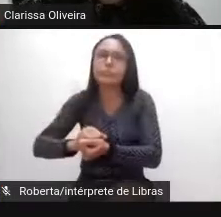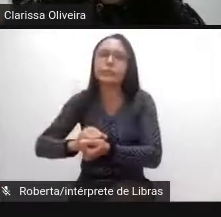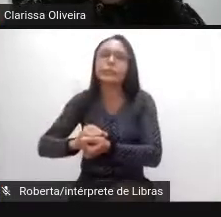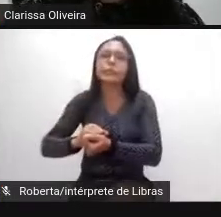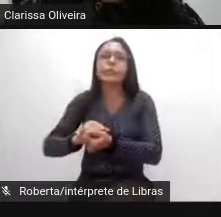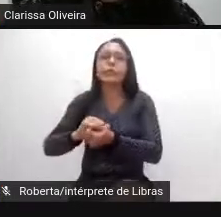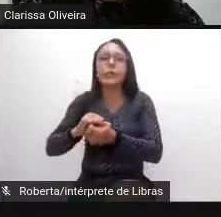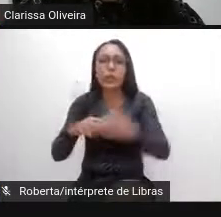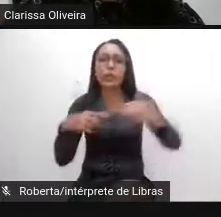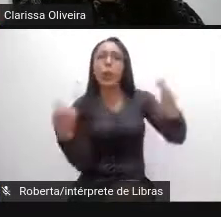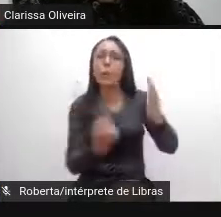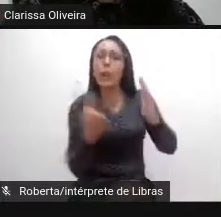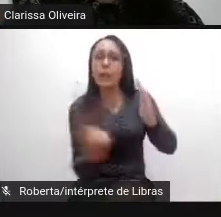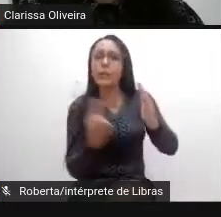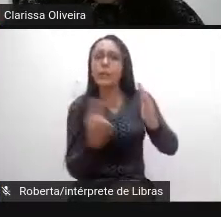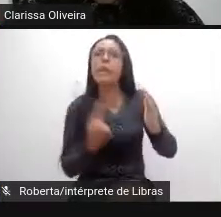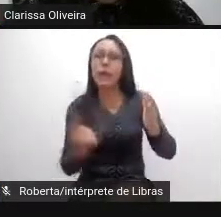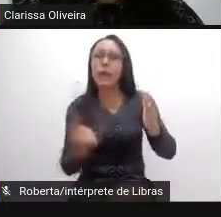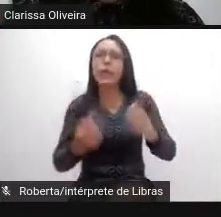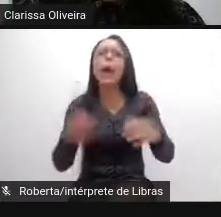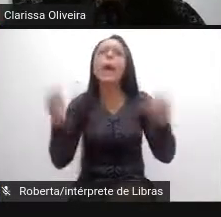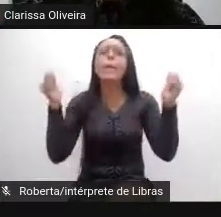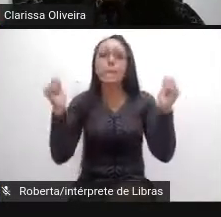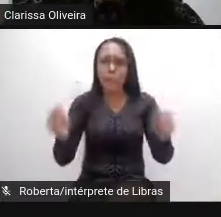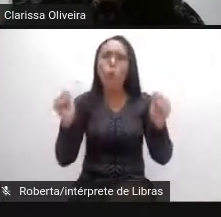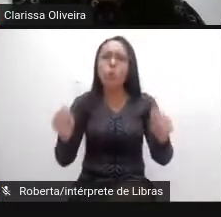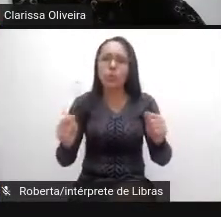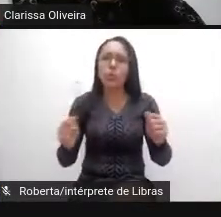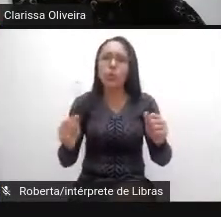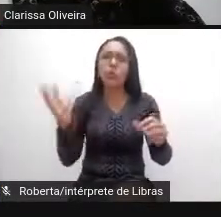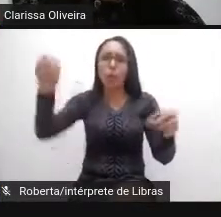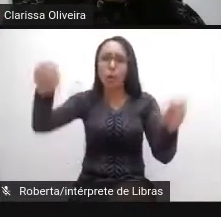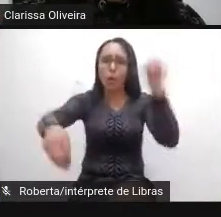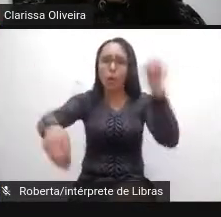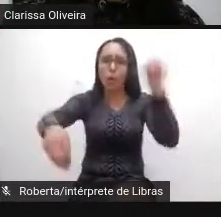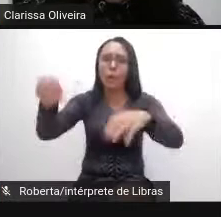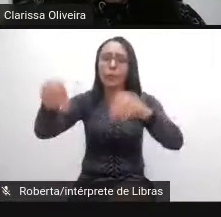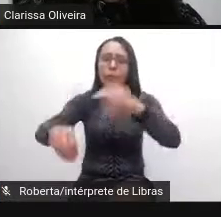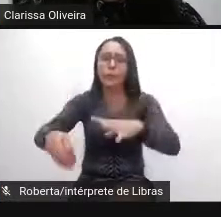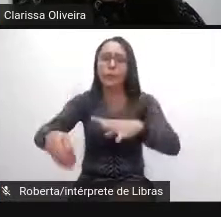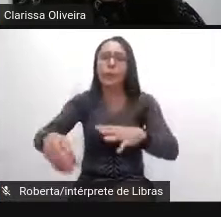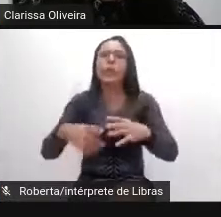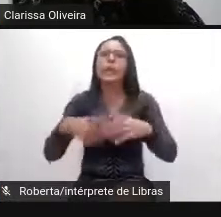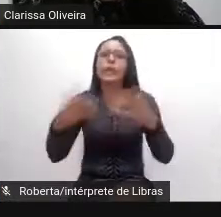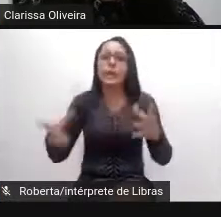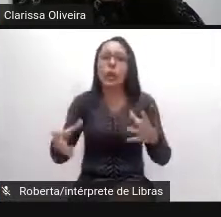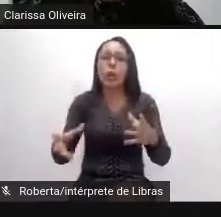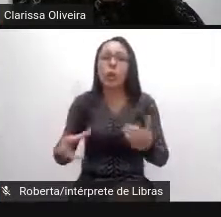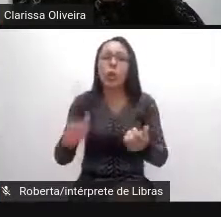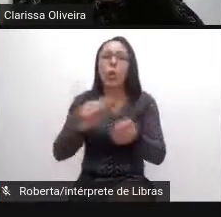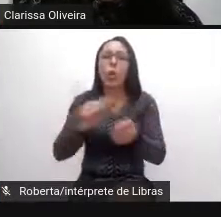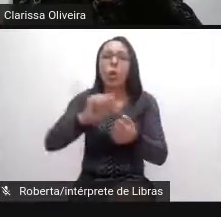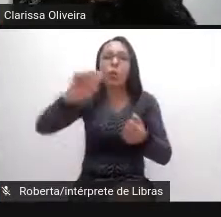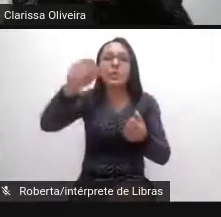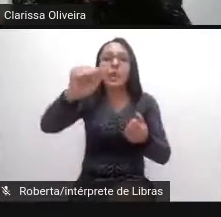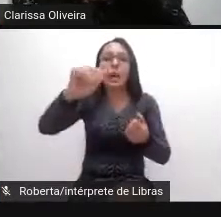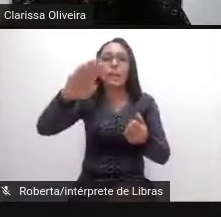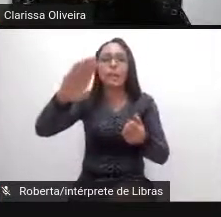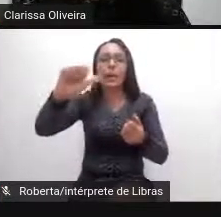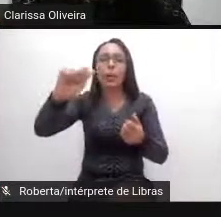lavar, pode colocar na máquina de lavar também. O sabão, ele vai destruir o coronavírus.